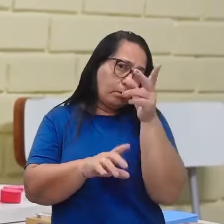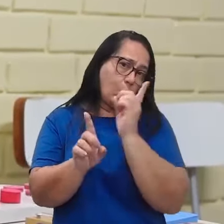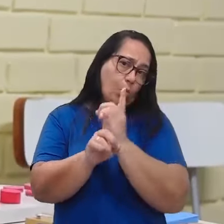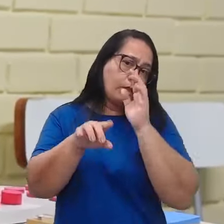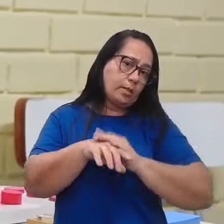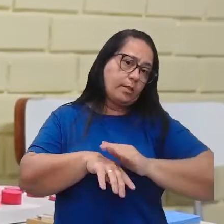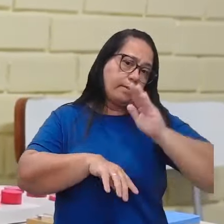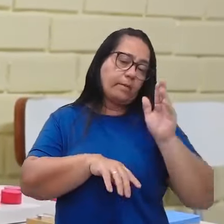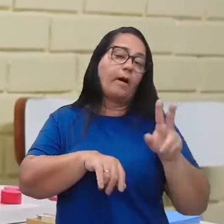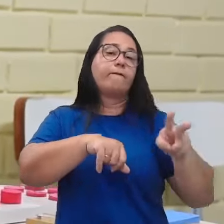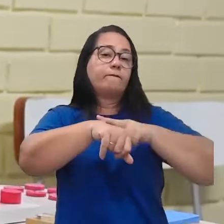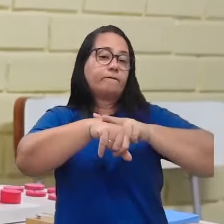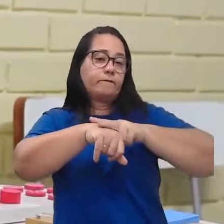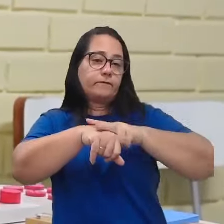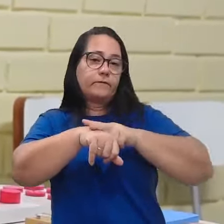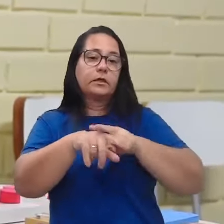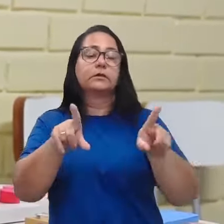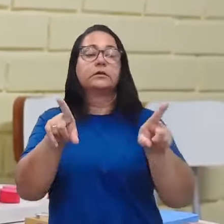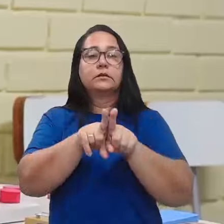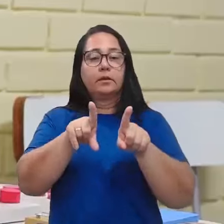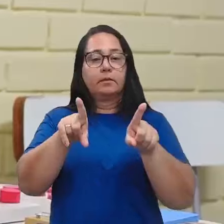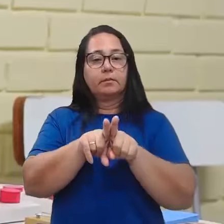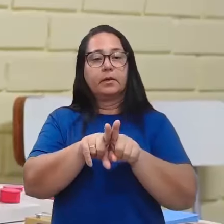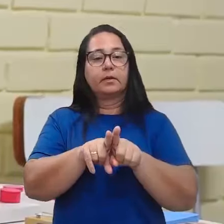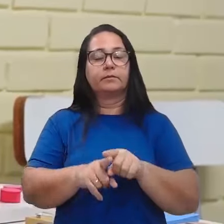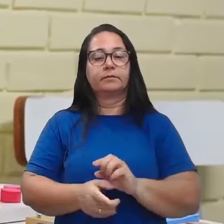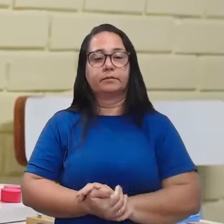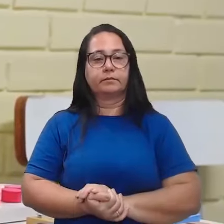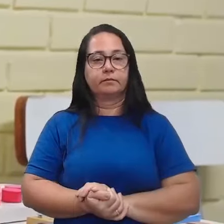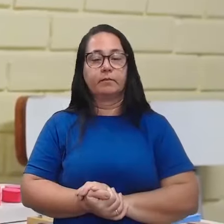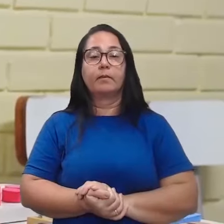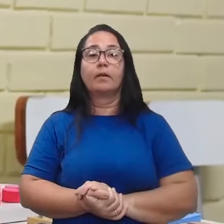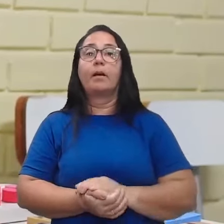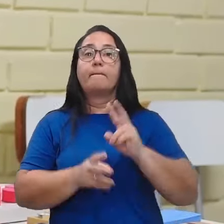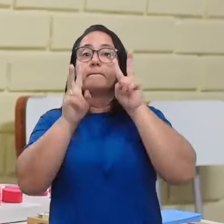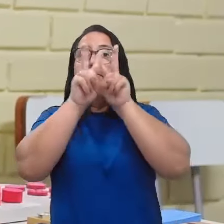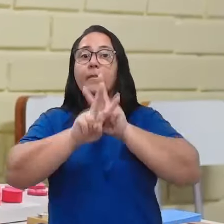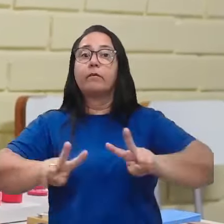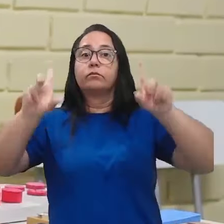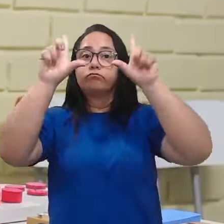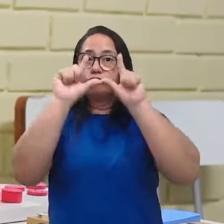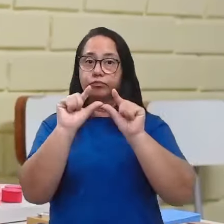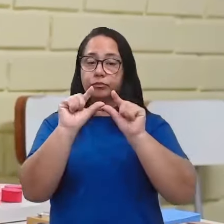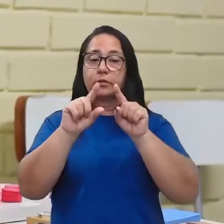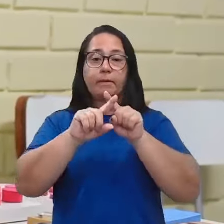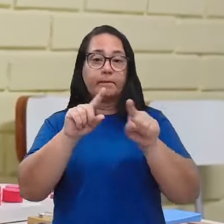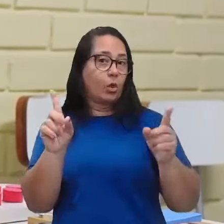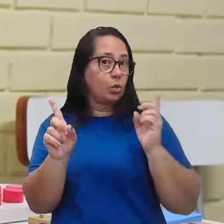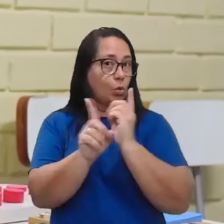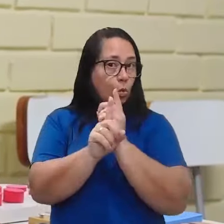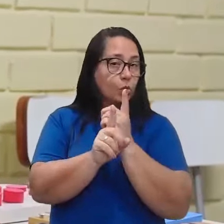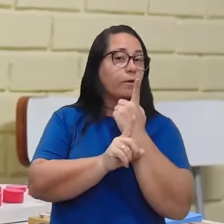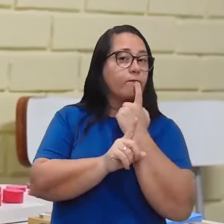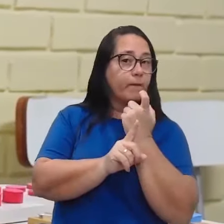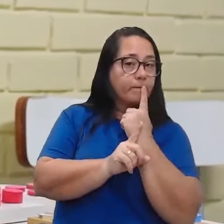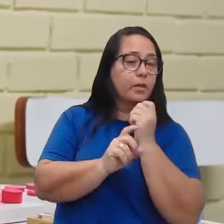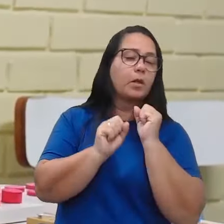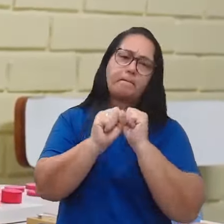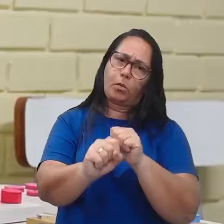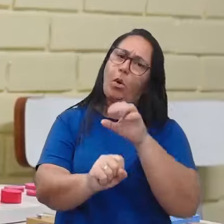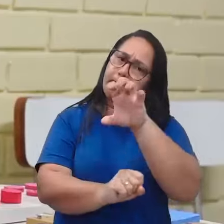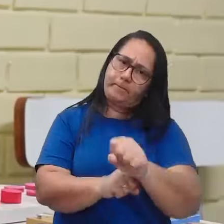a bengala verde, que é para a baixa visão. Não, mas se você não encontrou a vermelha, pegue qualquer